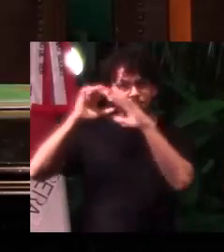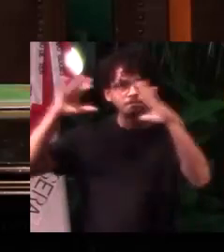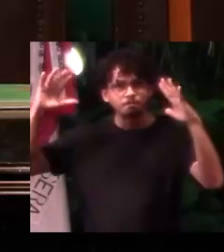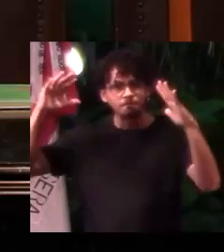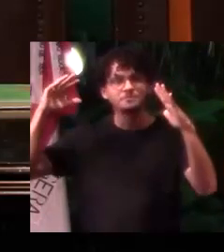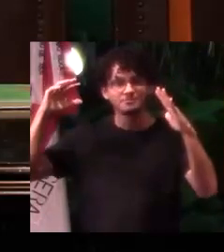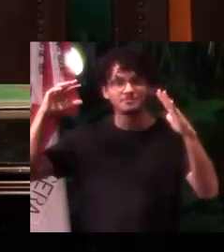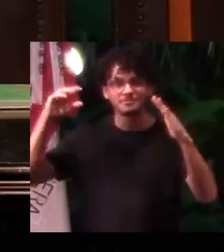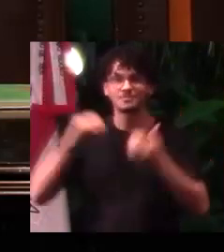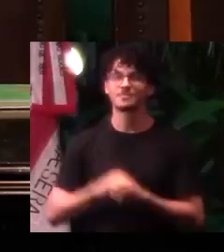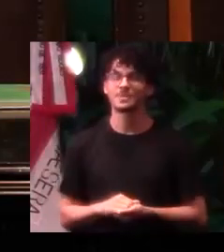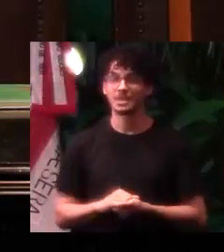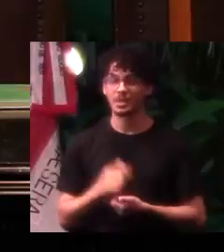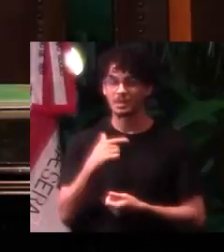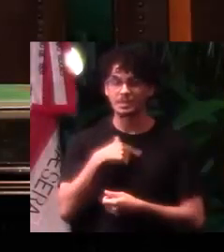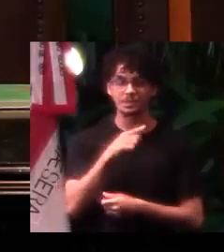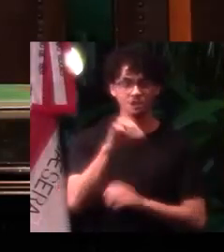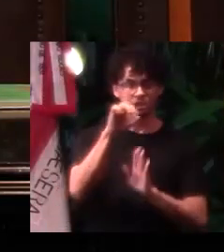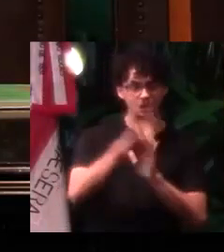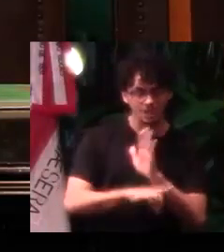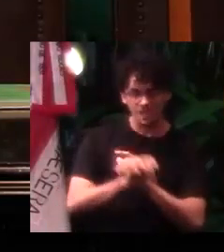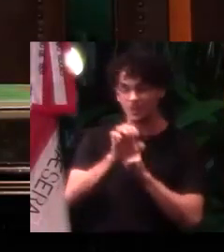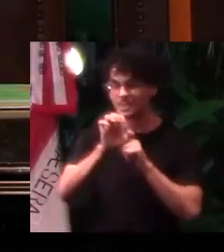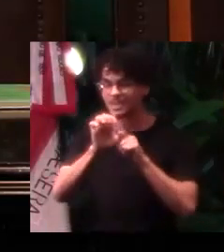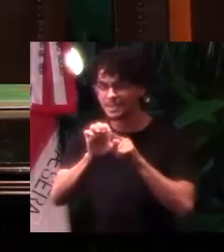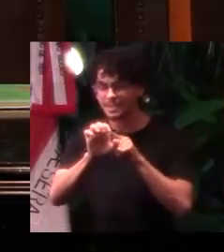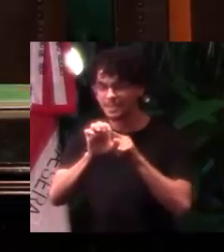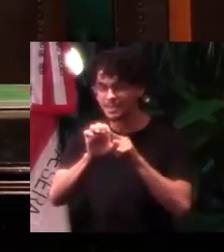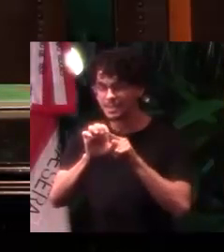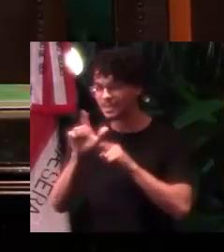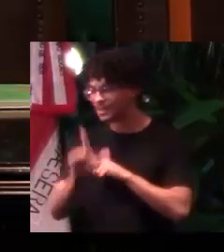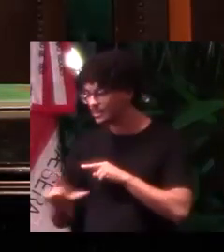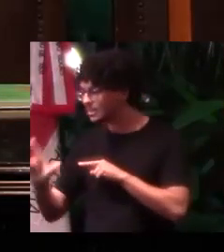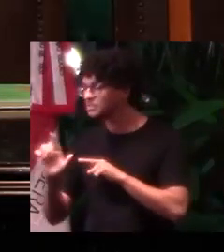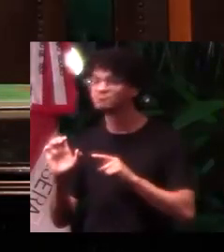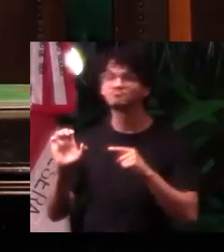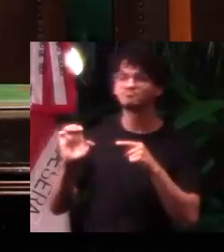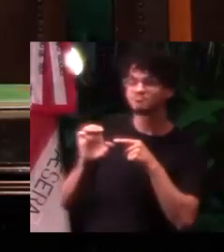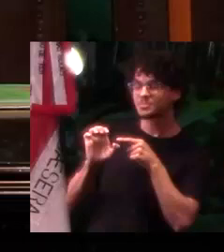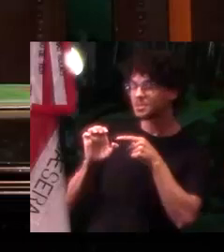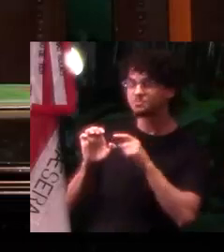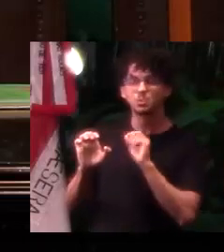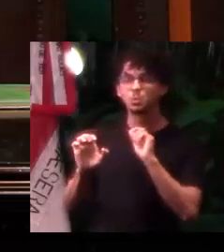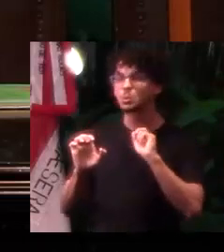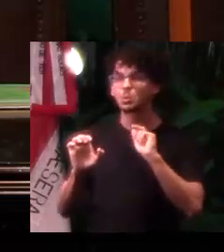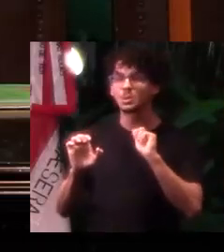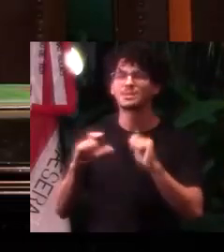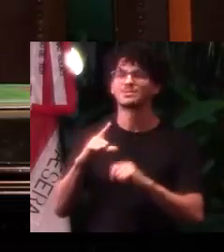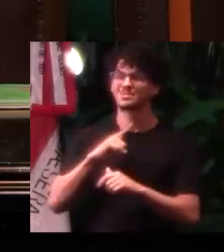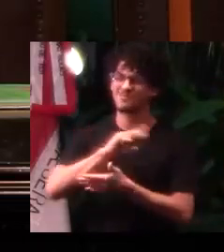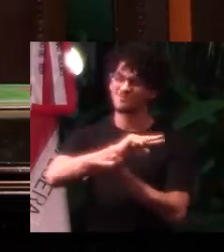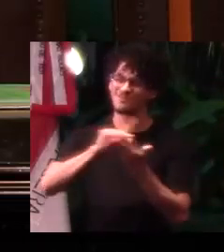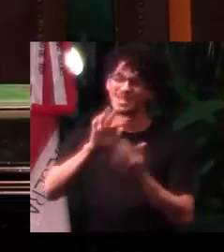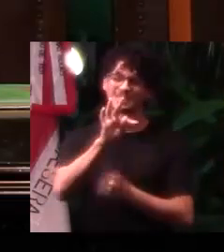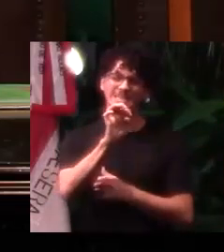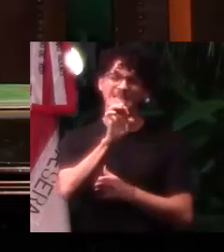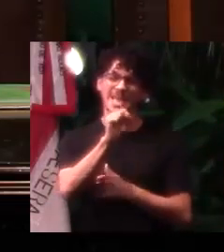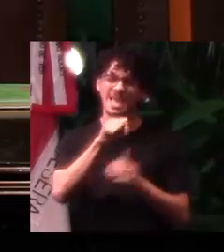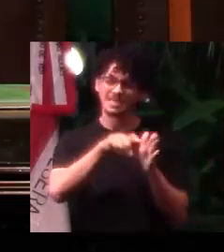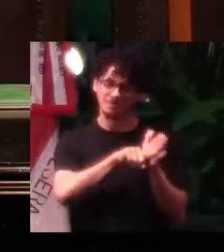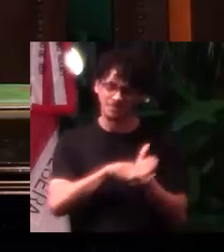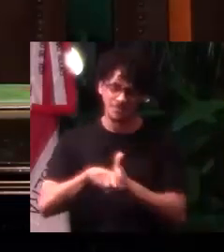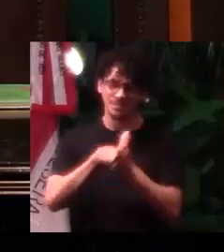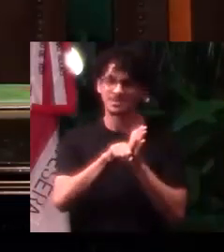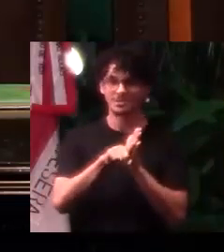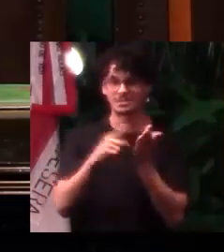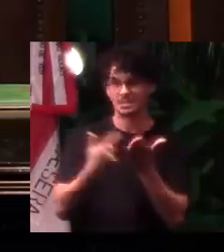coisa. O direito e, o que, que é esse e? Há muitas teses, muitos livros sobre isso. E eu diria